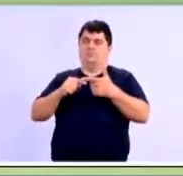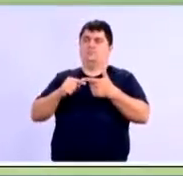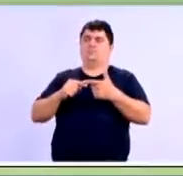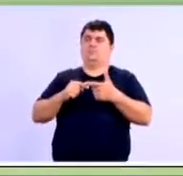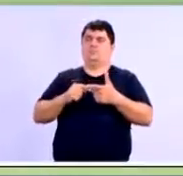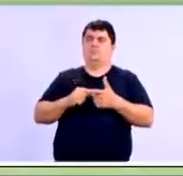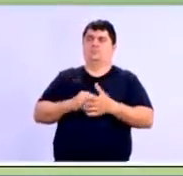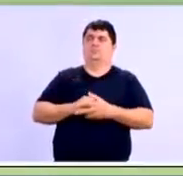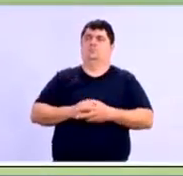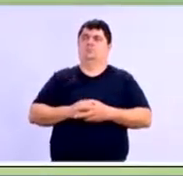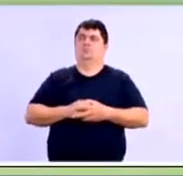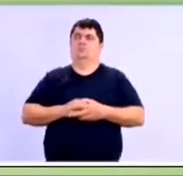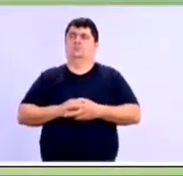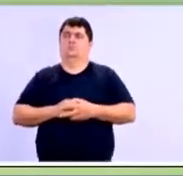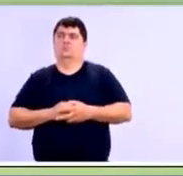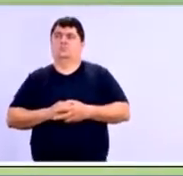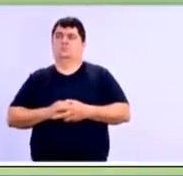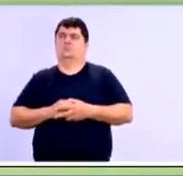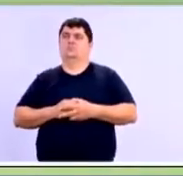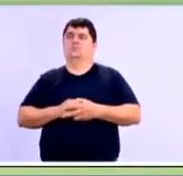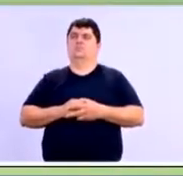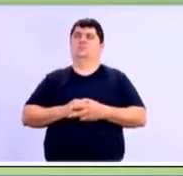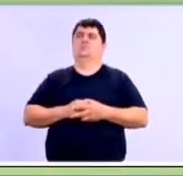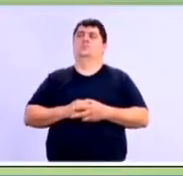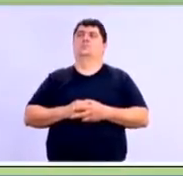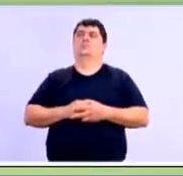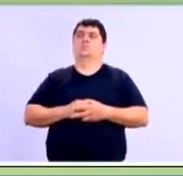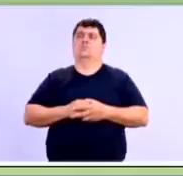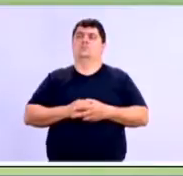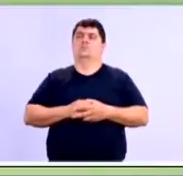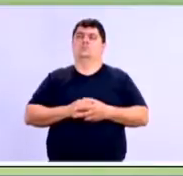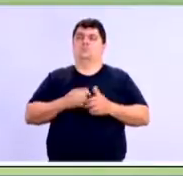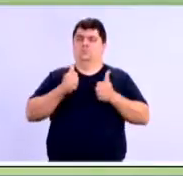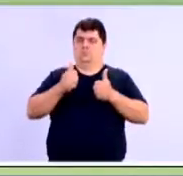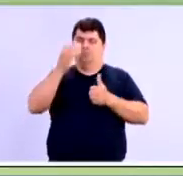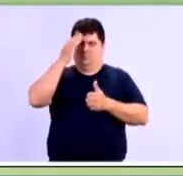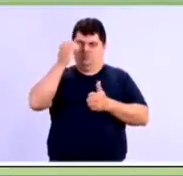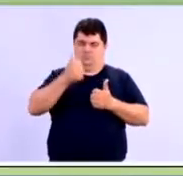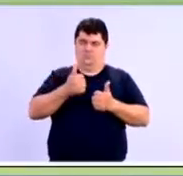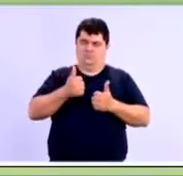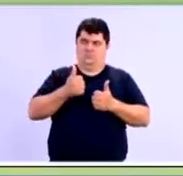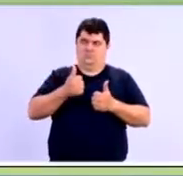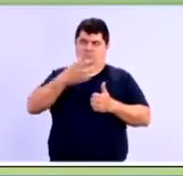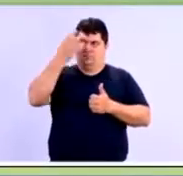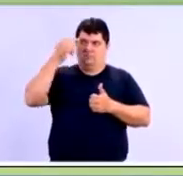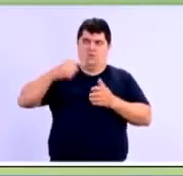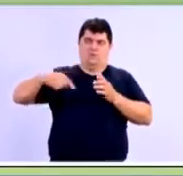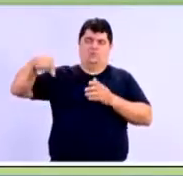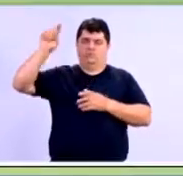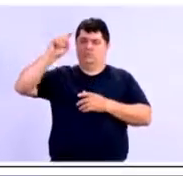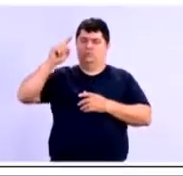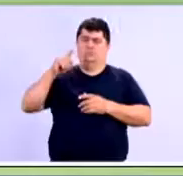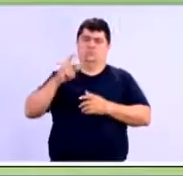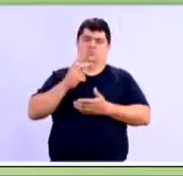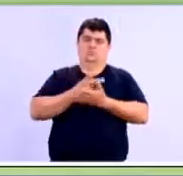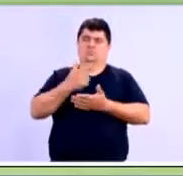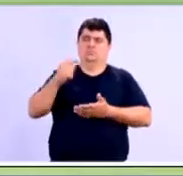daqui da DRE, é isso daqui, ok? Esquece desse para calcular esses